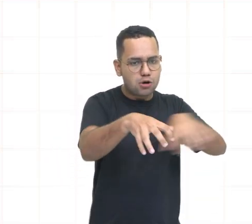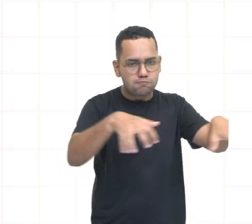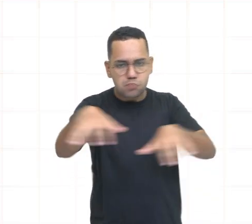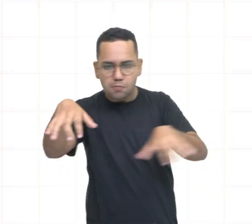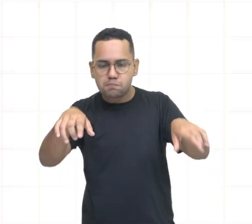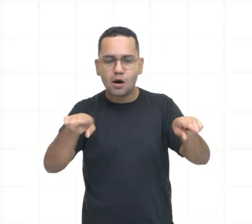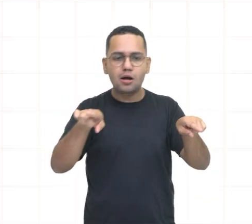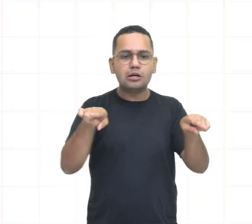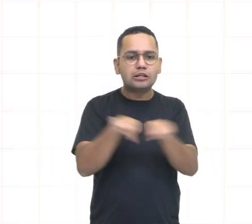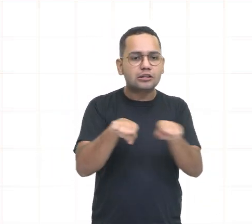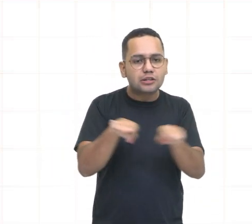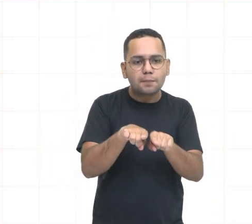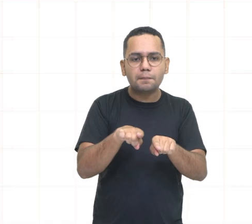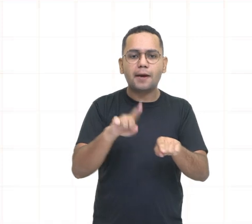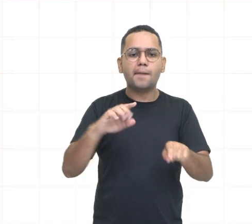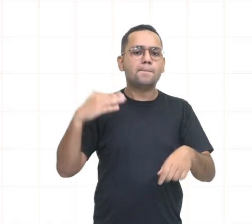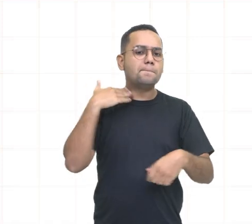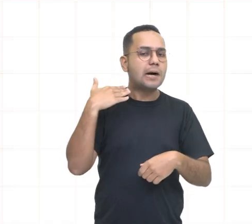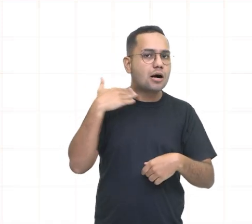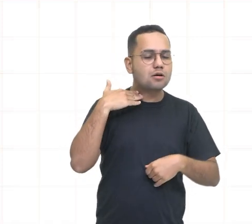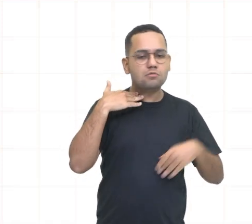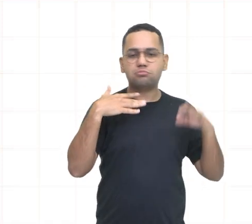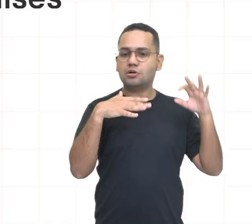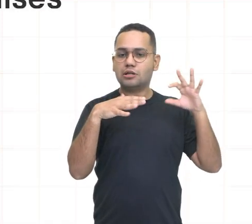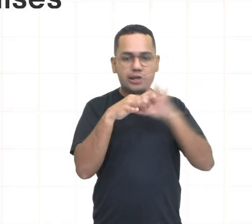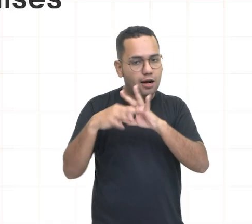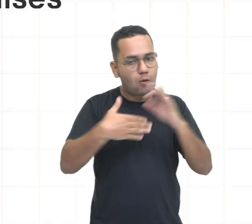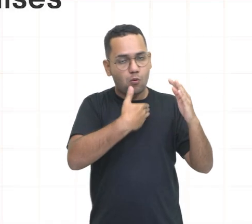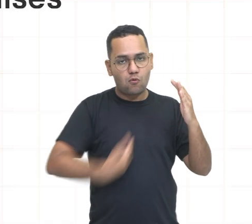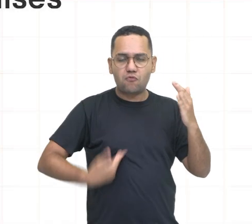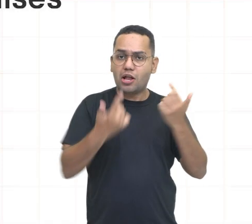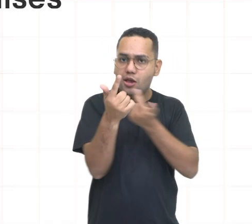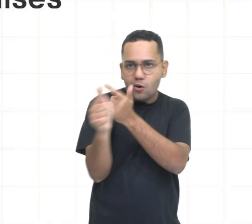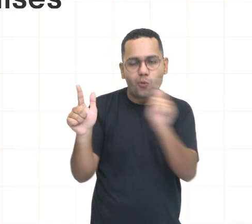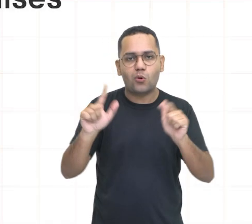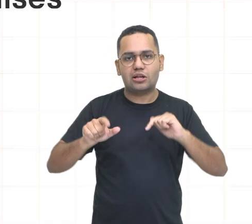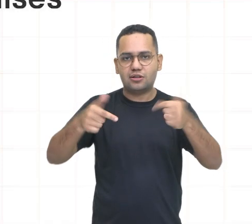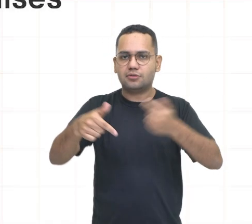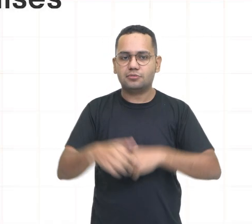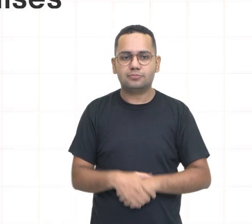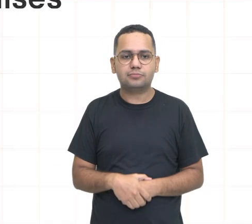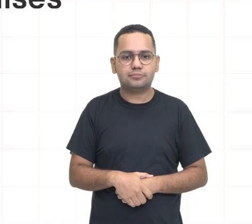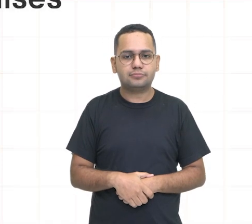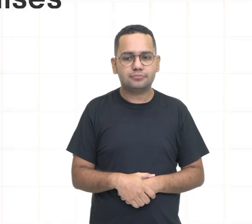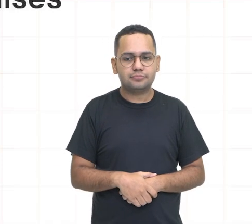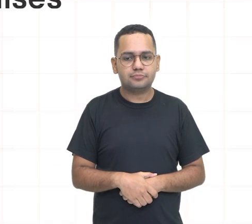as principais consequências da Revolução Russa. Vamos lá, gente.